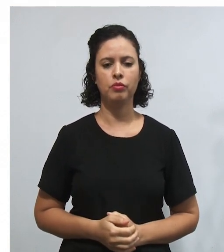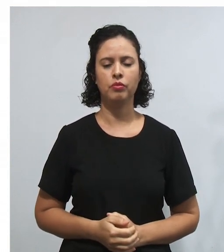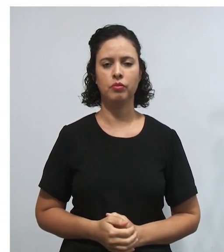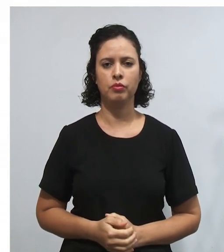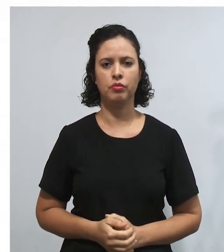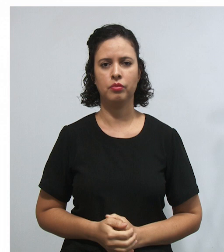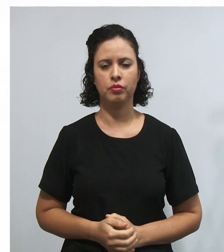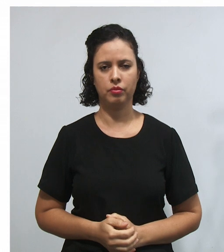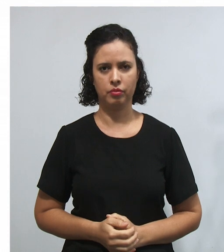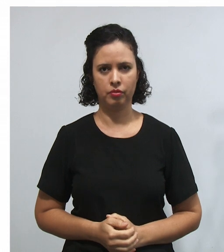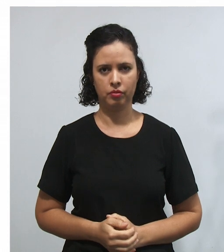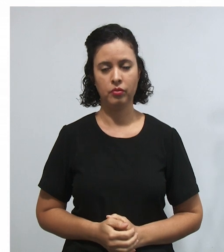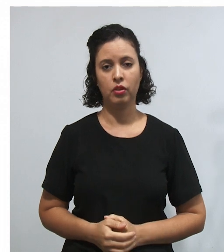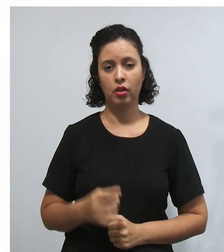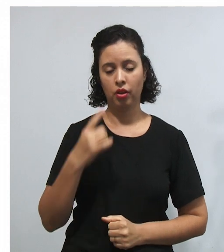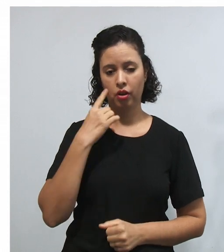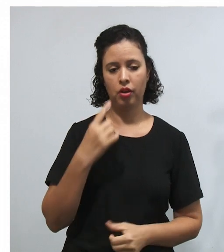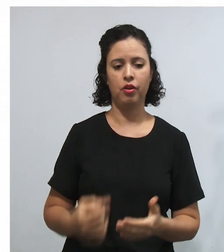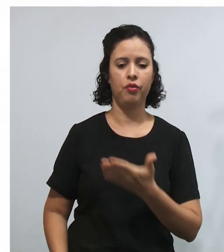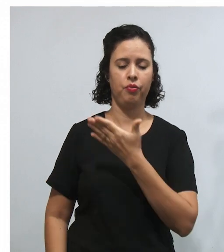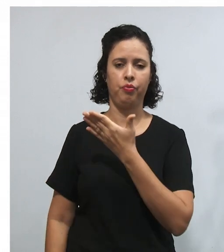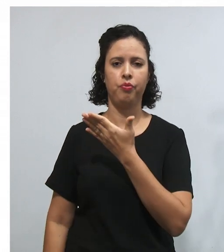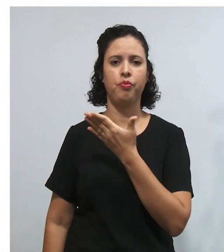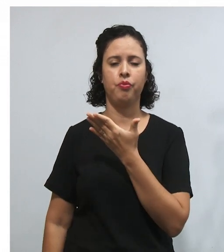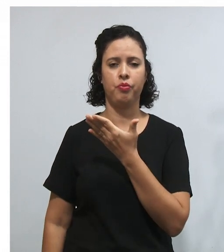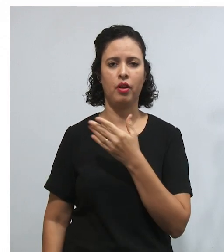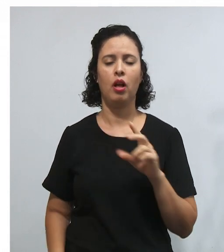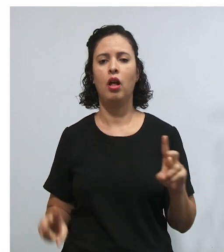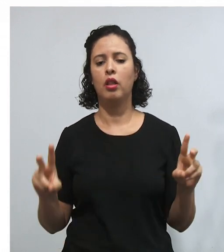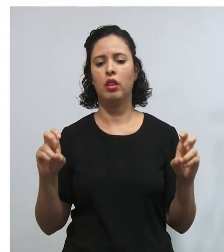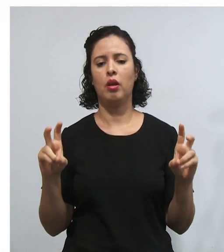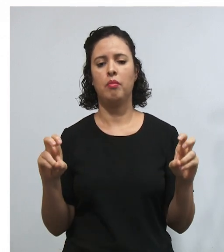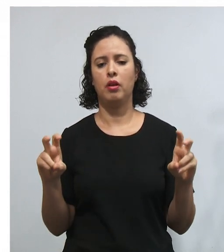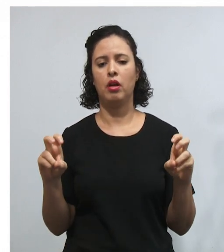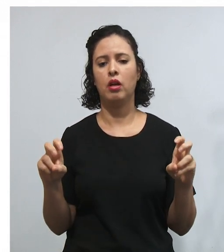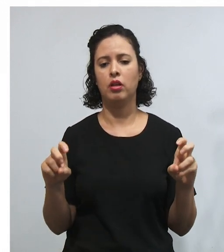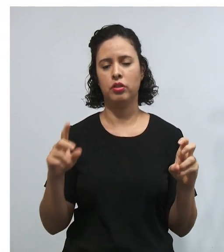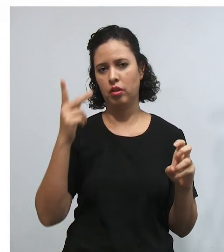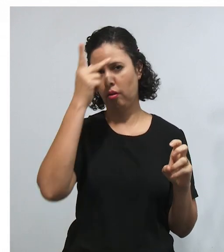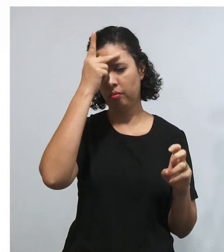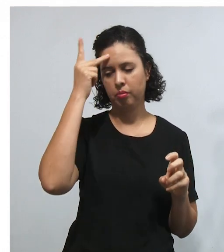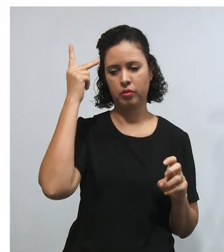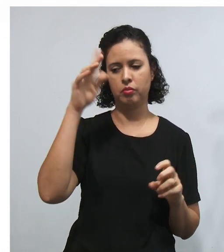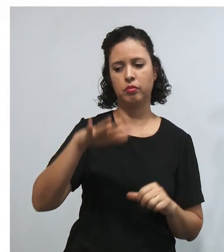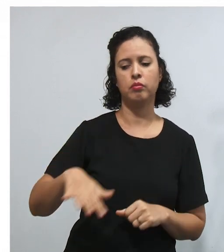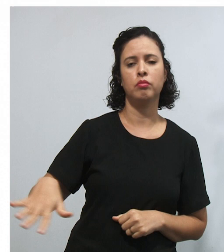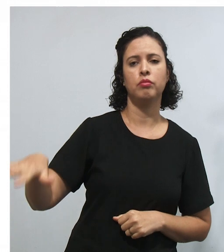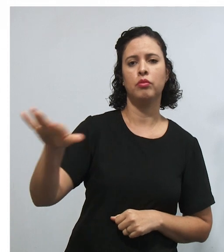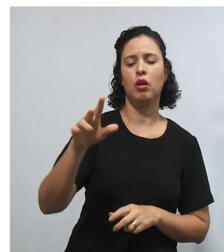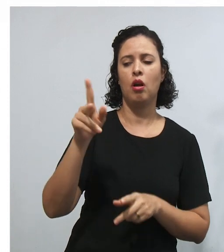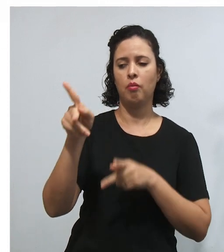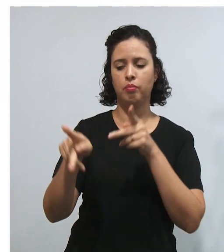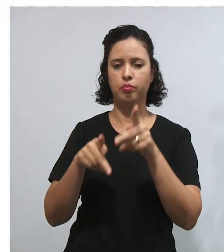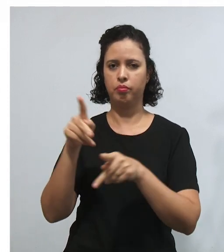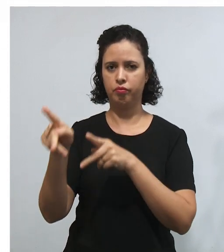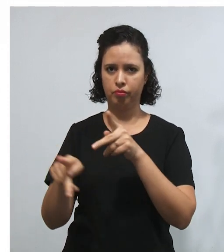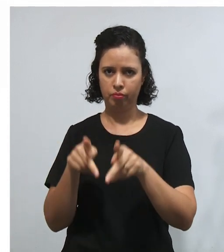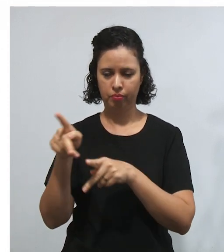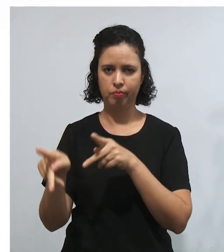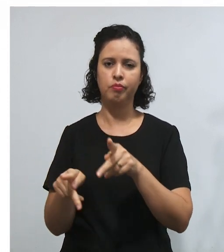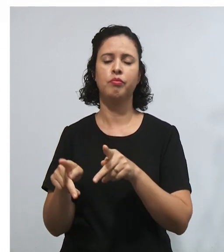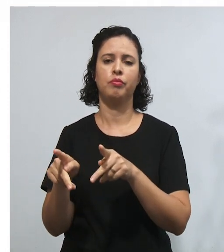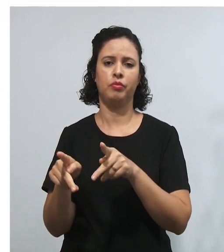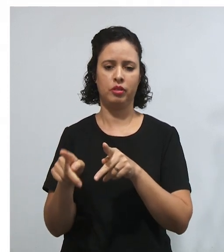temática, vamos falar um pouquinho sobre a participação popular, tá certo? Aqui a participação popular, não se esqueça de aprofundar os